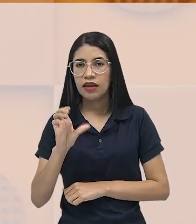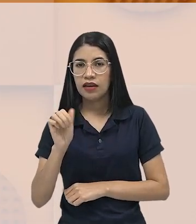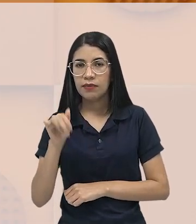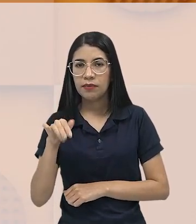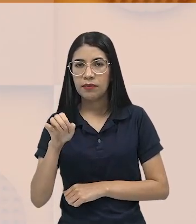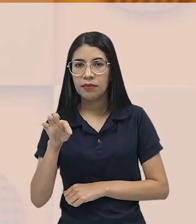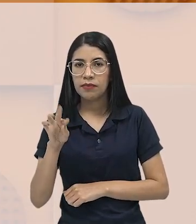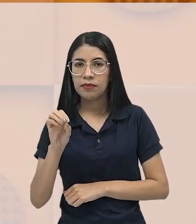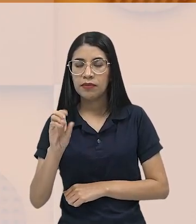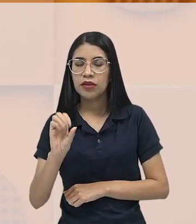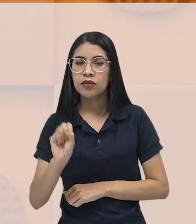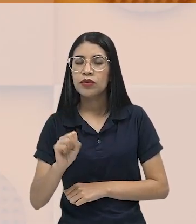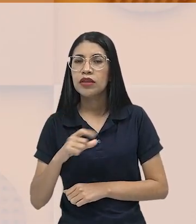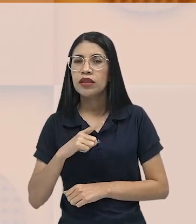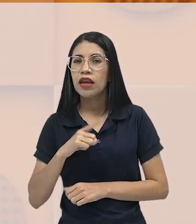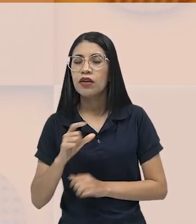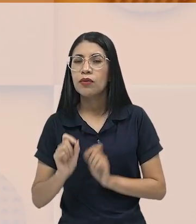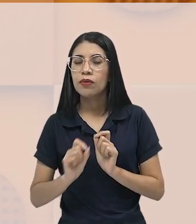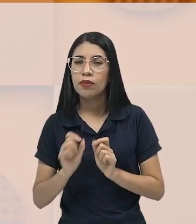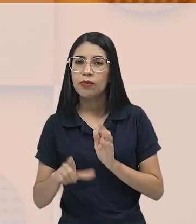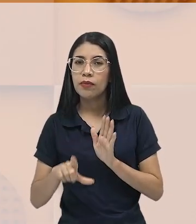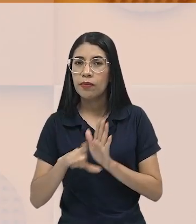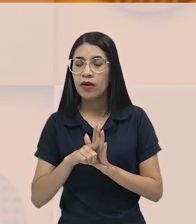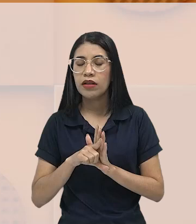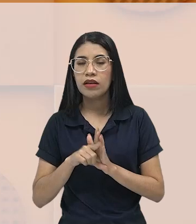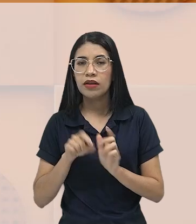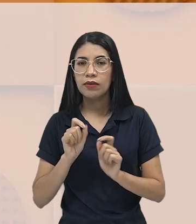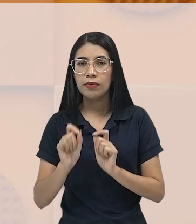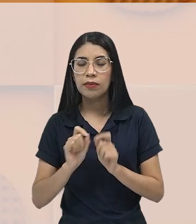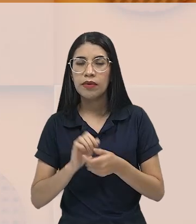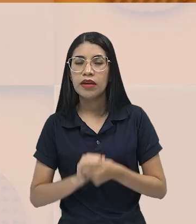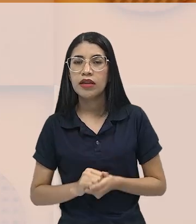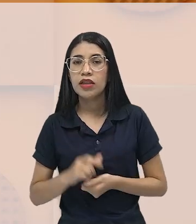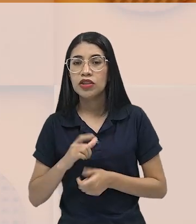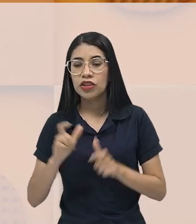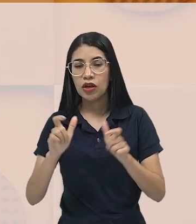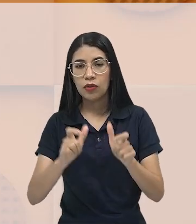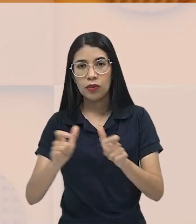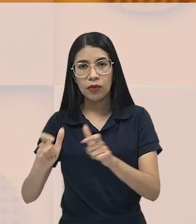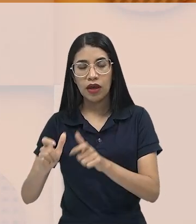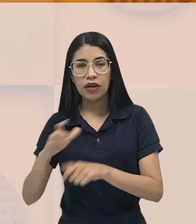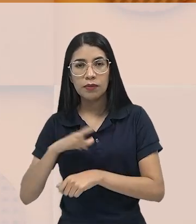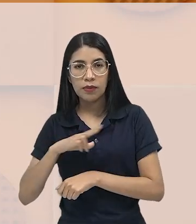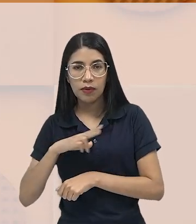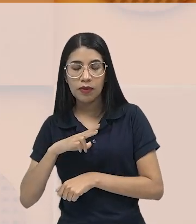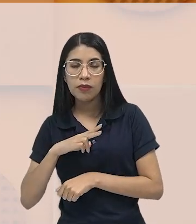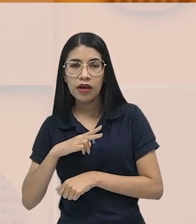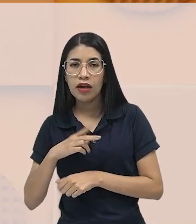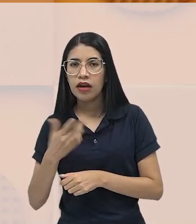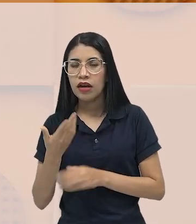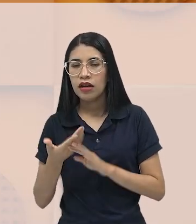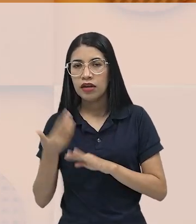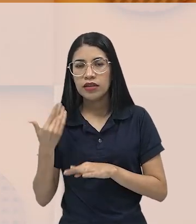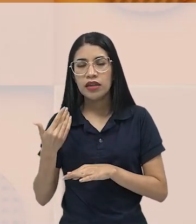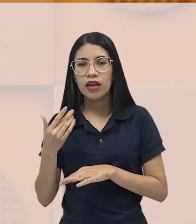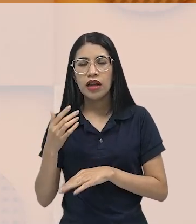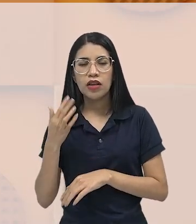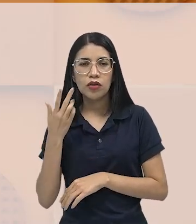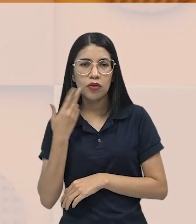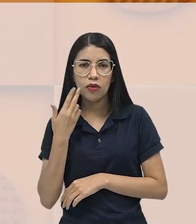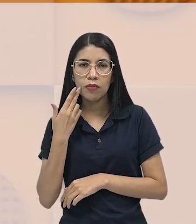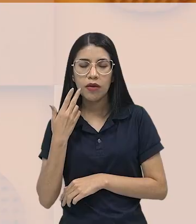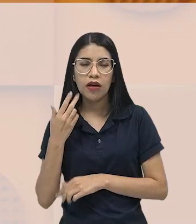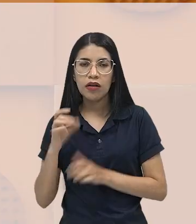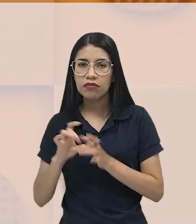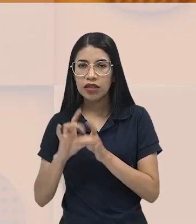uma lei onde se vai haver uma privatização das terras, né? As terras que antes eram comuns aos camponeses, que